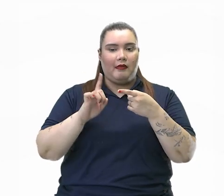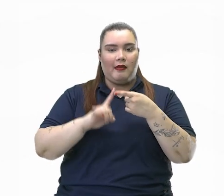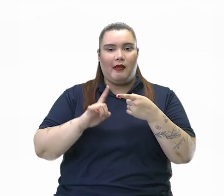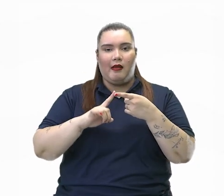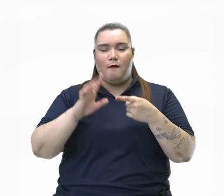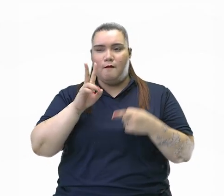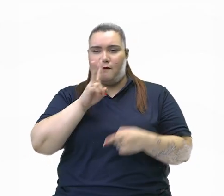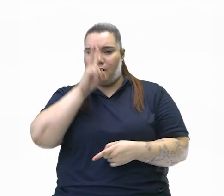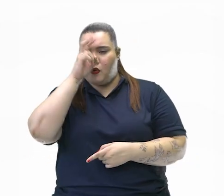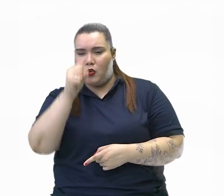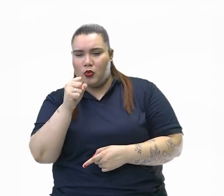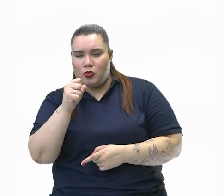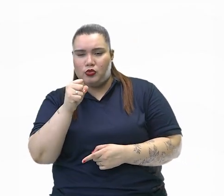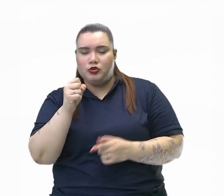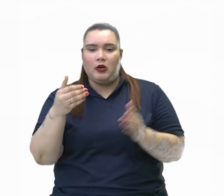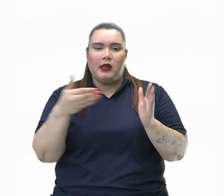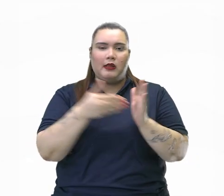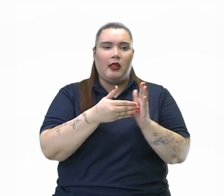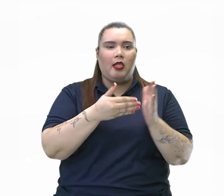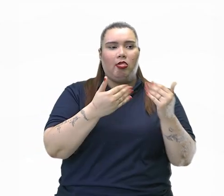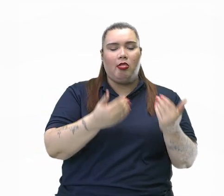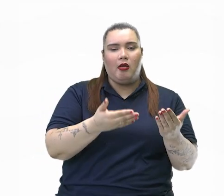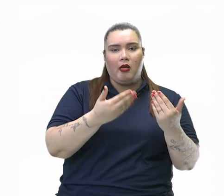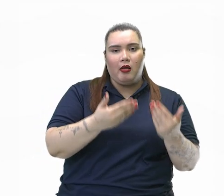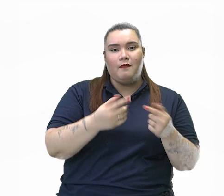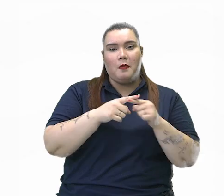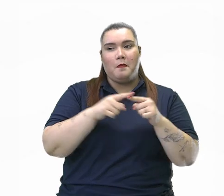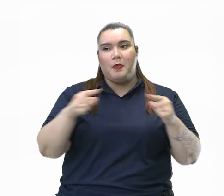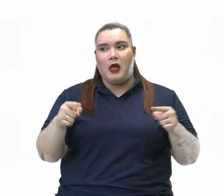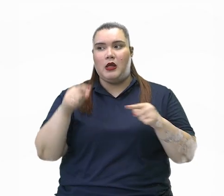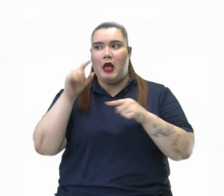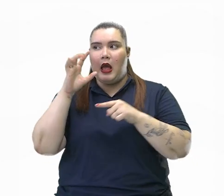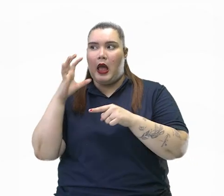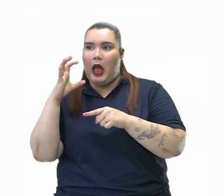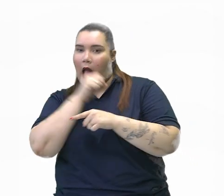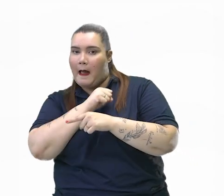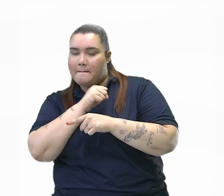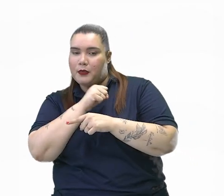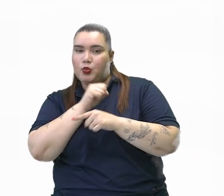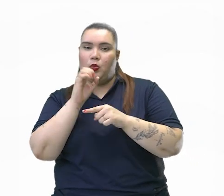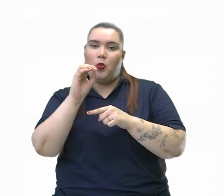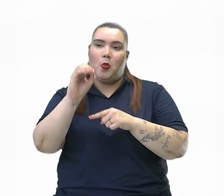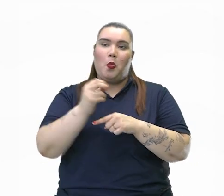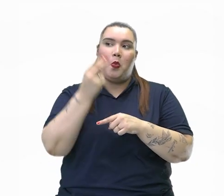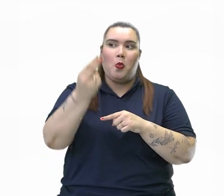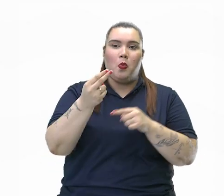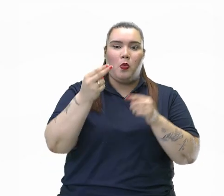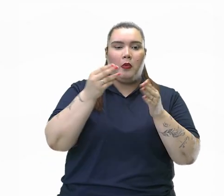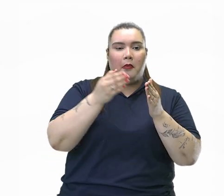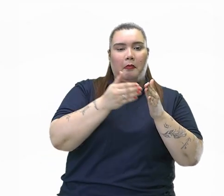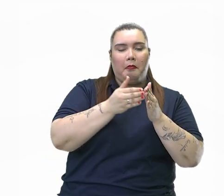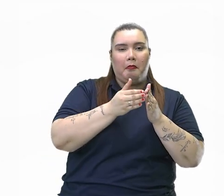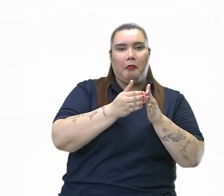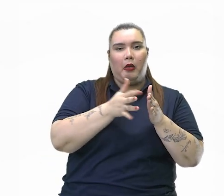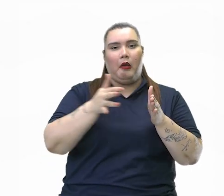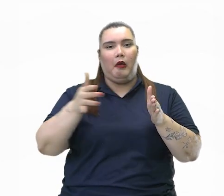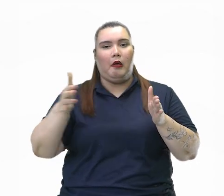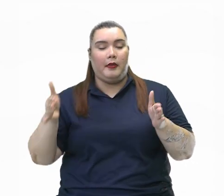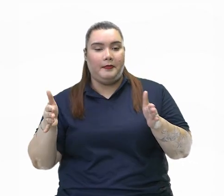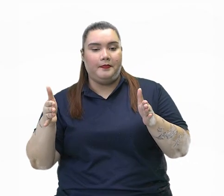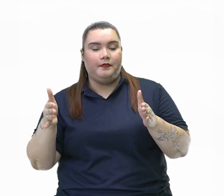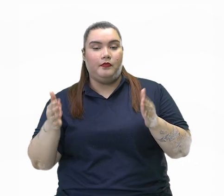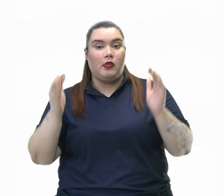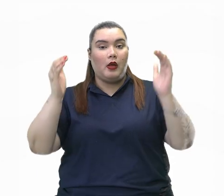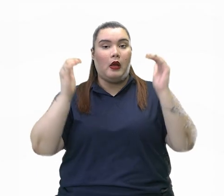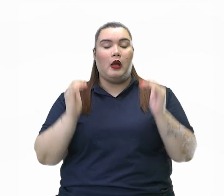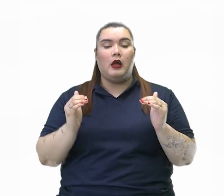breve até uma dor mais intensa, também a duração pode ser curta, mais longa, tá? Já a palavrinha